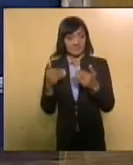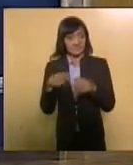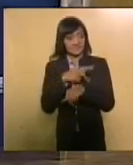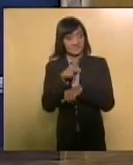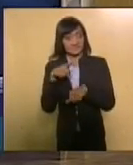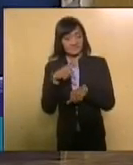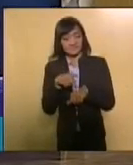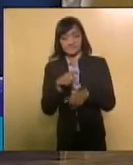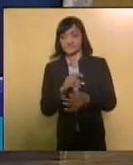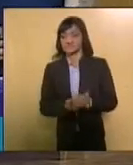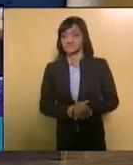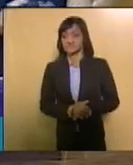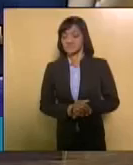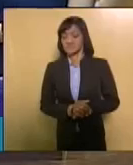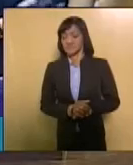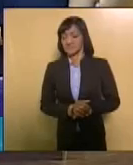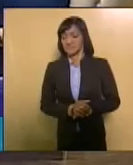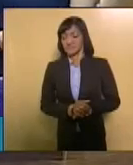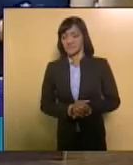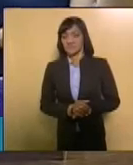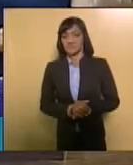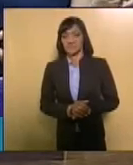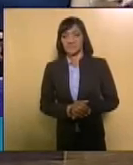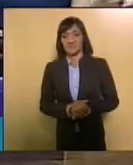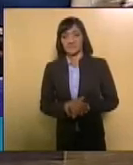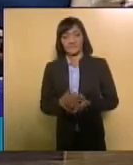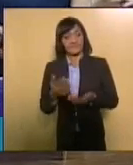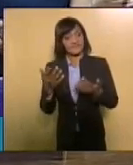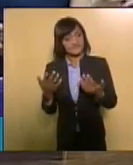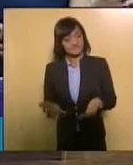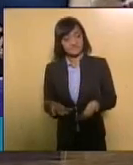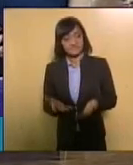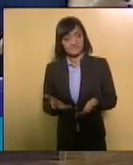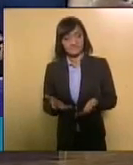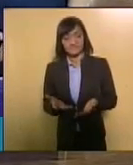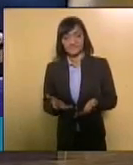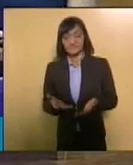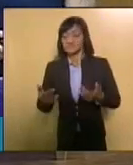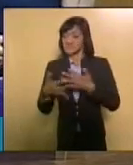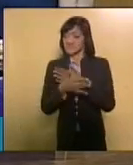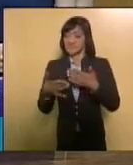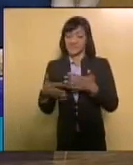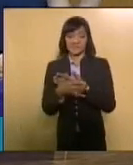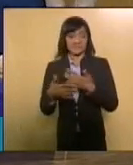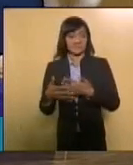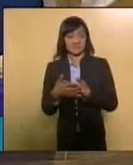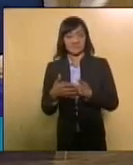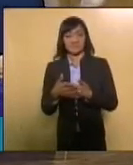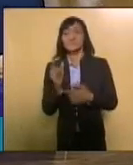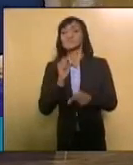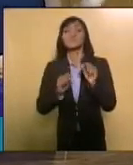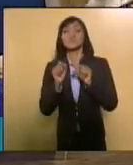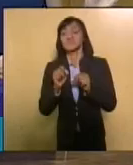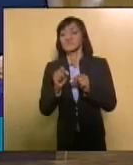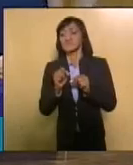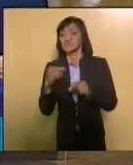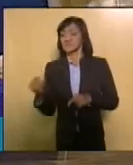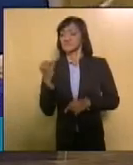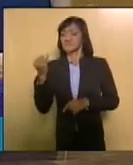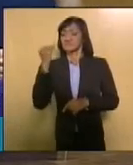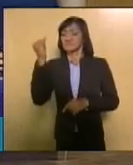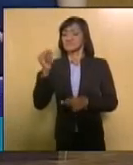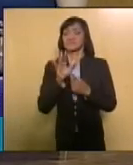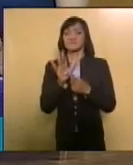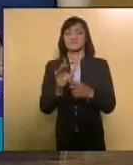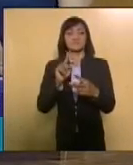principalmente e são jovens negros nas periferias das grandes cidades mas o que que é importante a gente destacar quando a gente fala